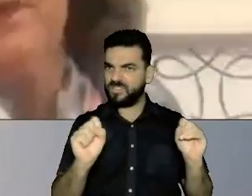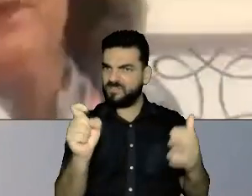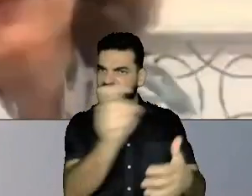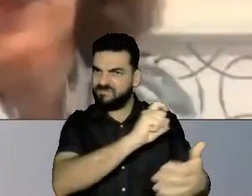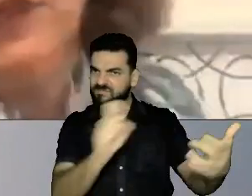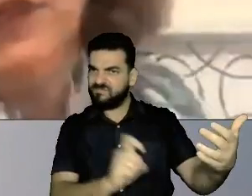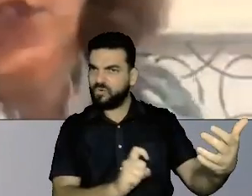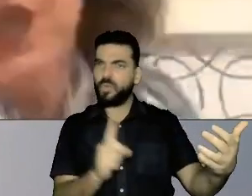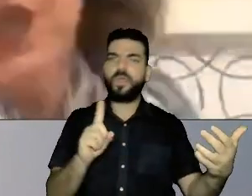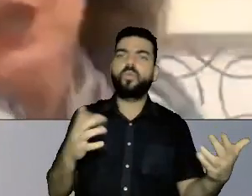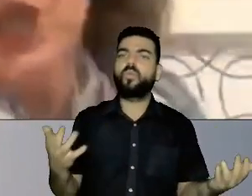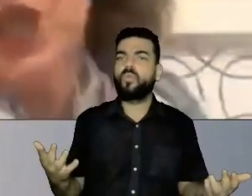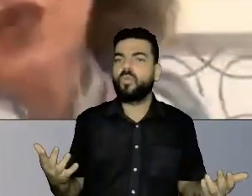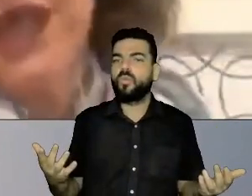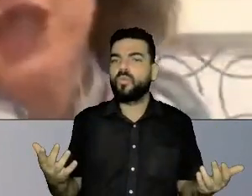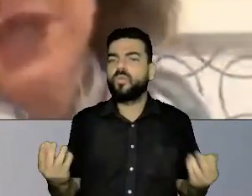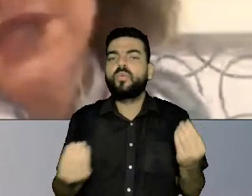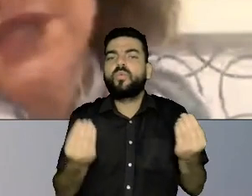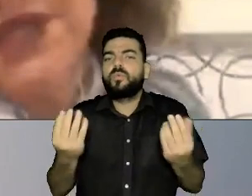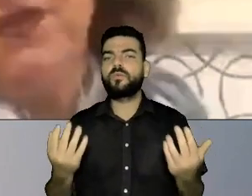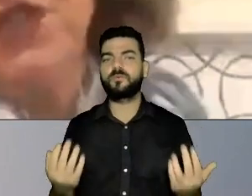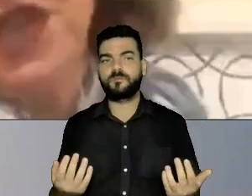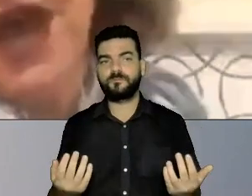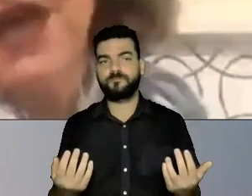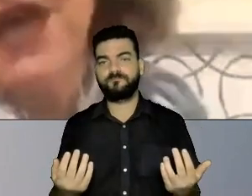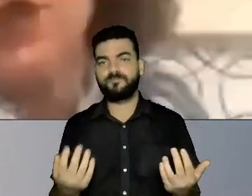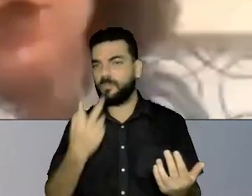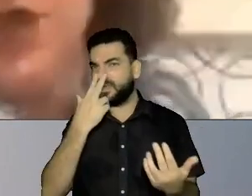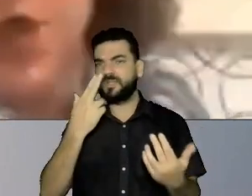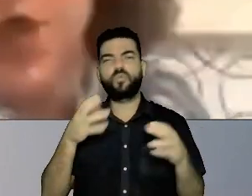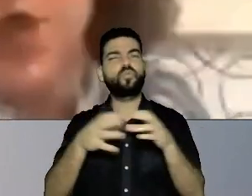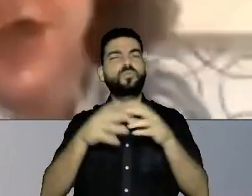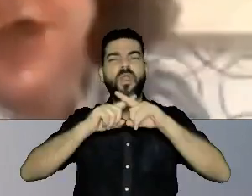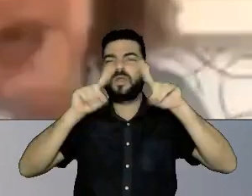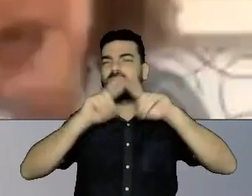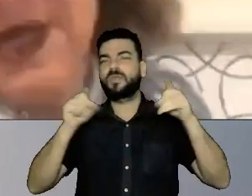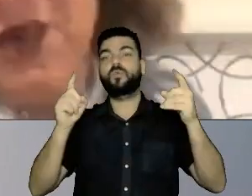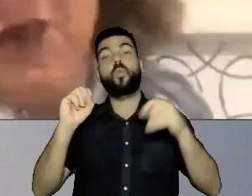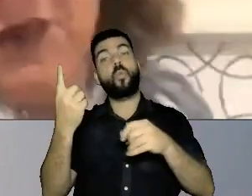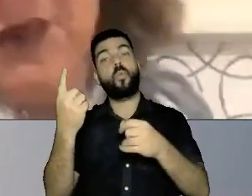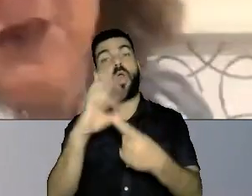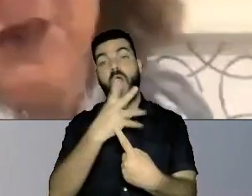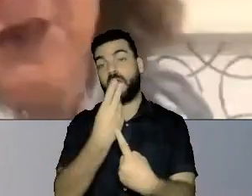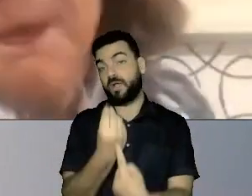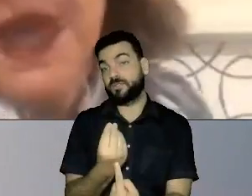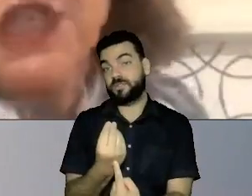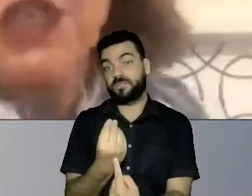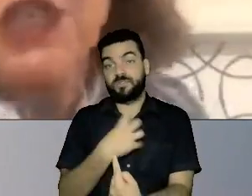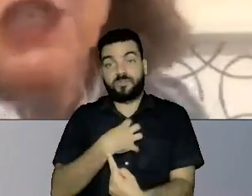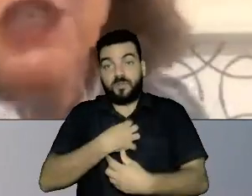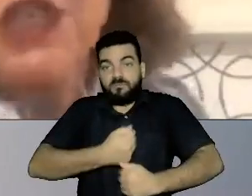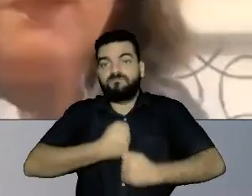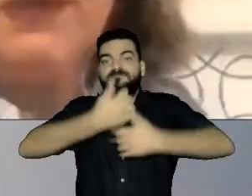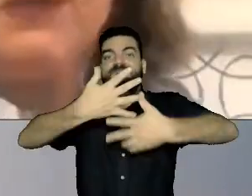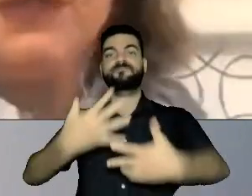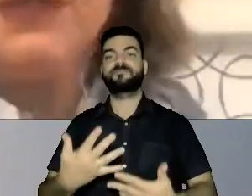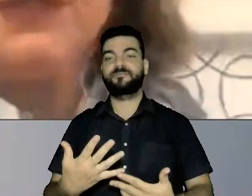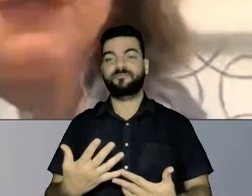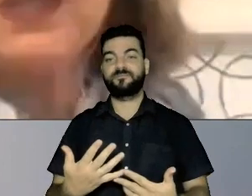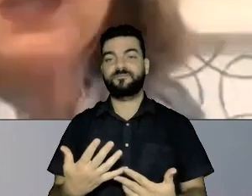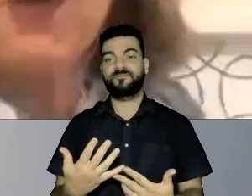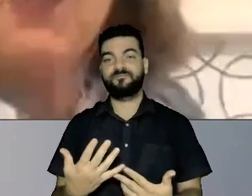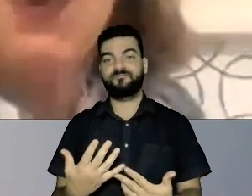cenário de contestação e de arte de contestação, não é? A gente tem no